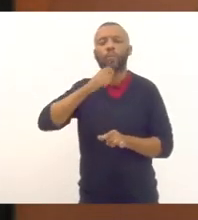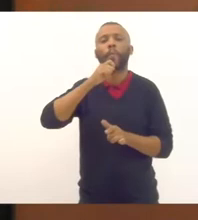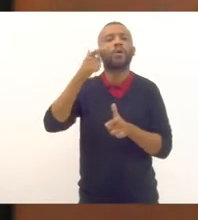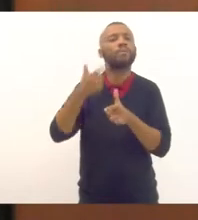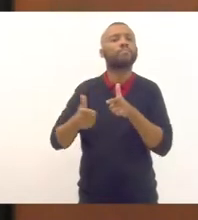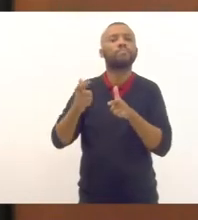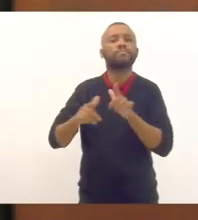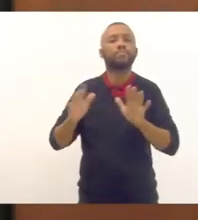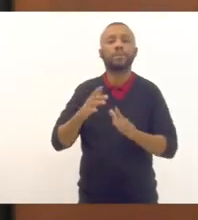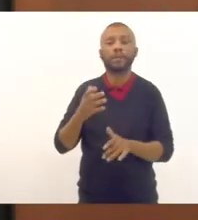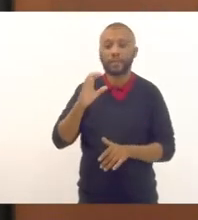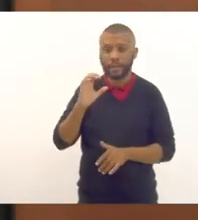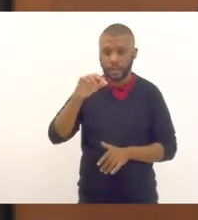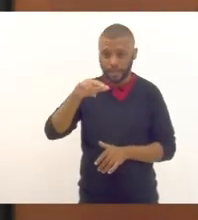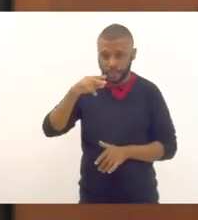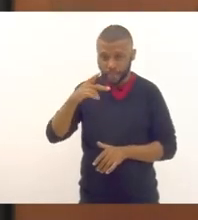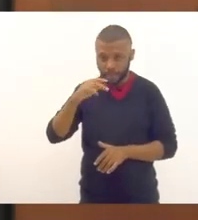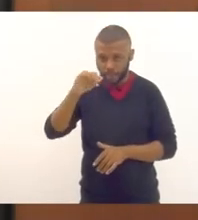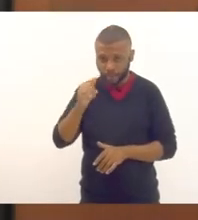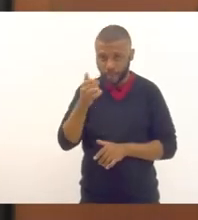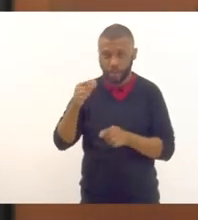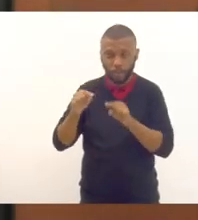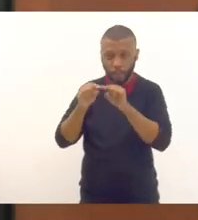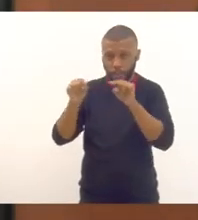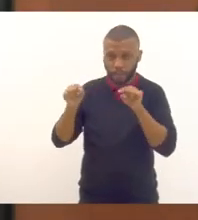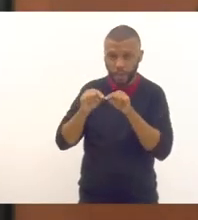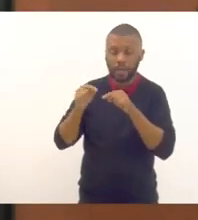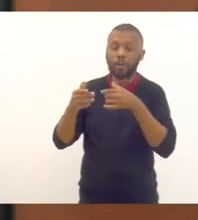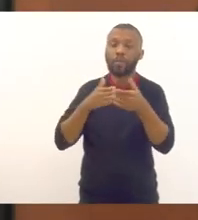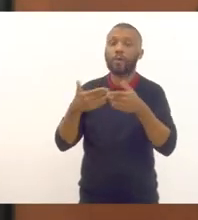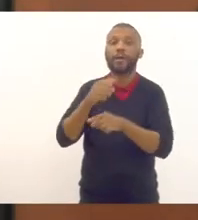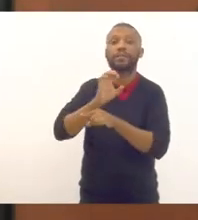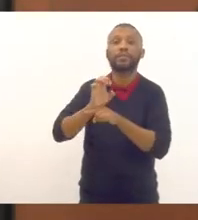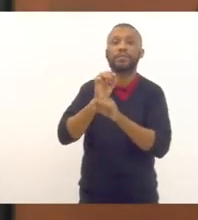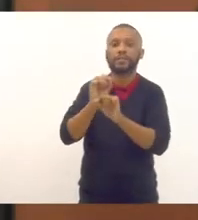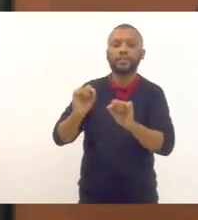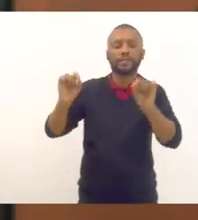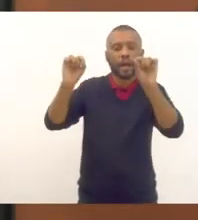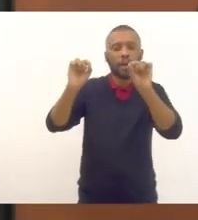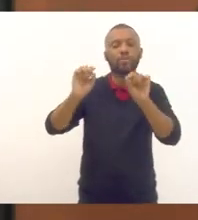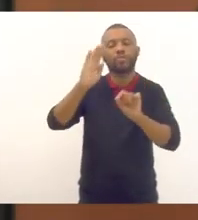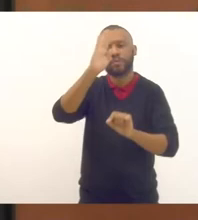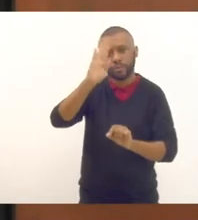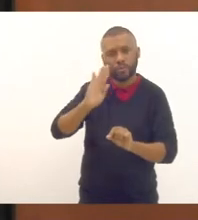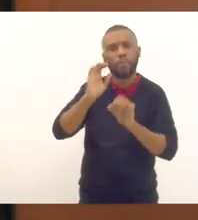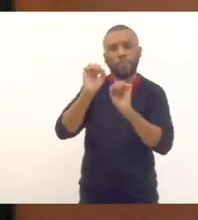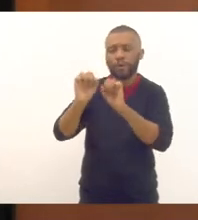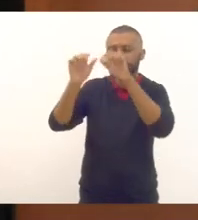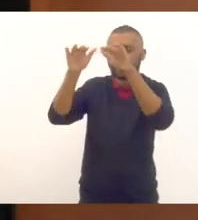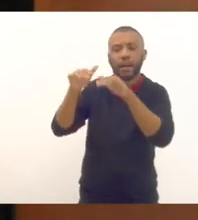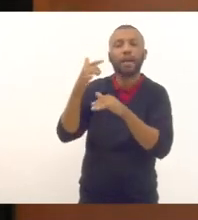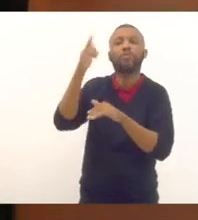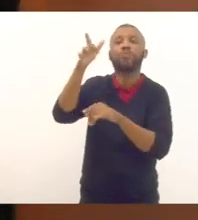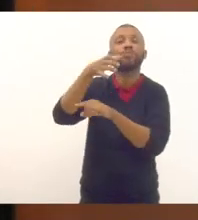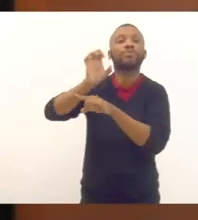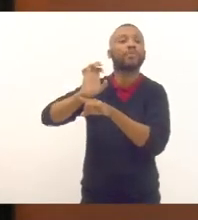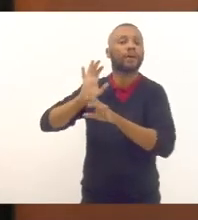Abriu o CNPJ, uma sala, em qualquer estado do Brasil, você pode comprar teu veículo por lá e placar por lá. E